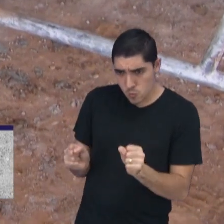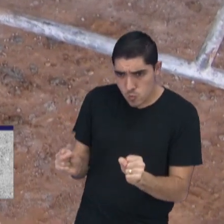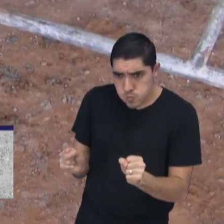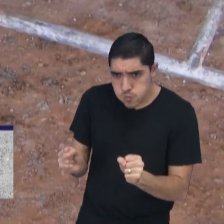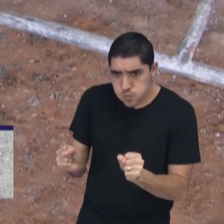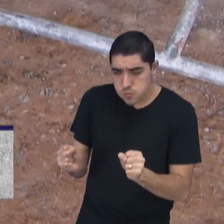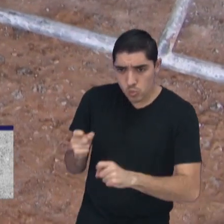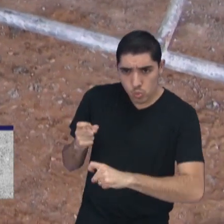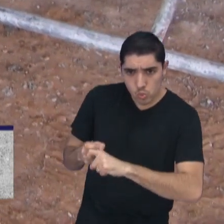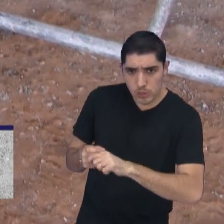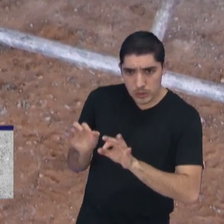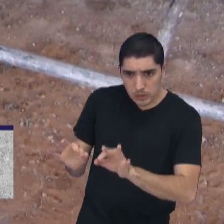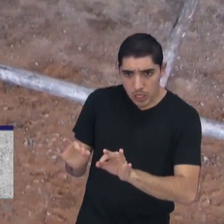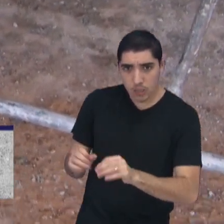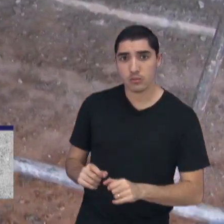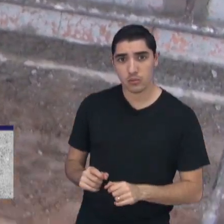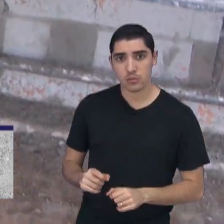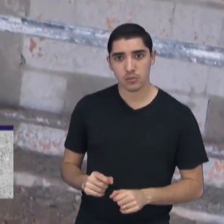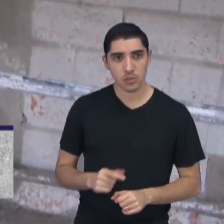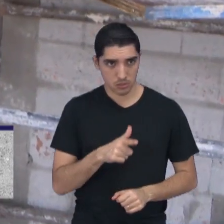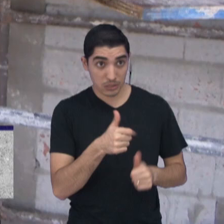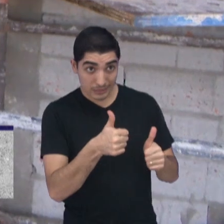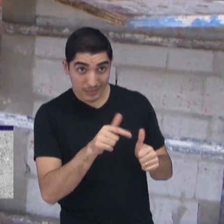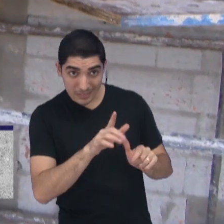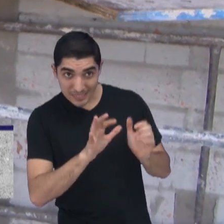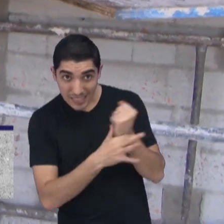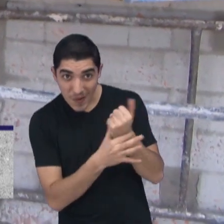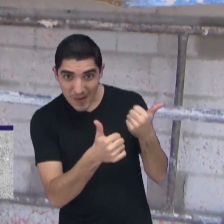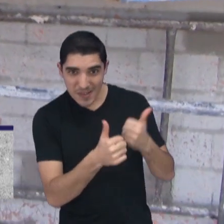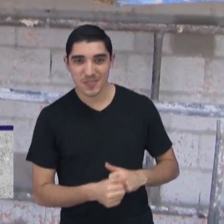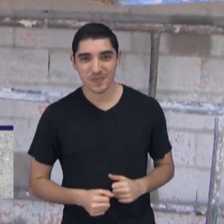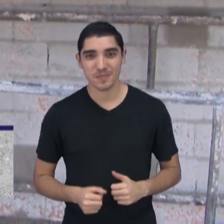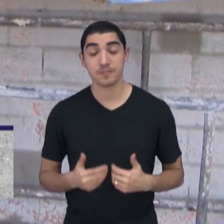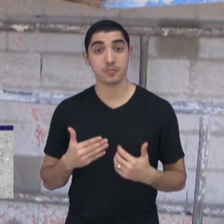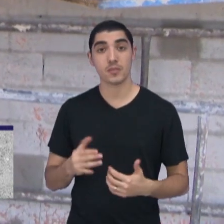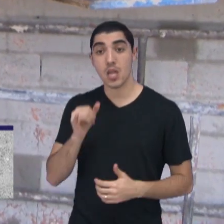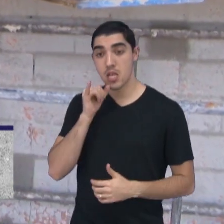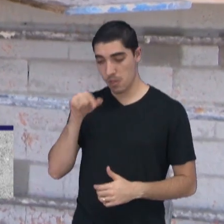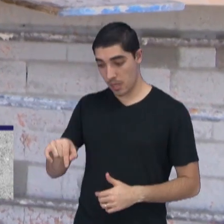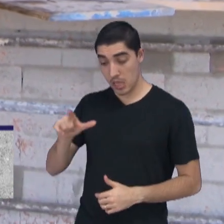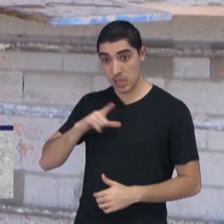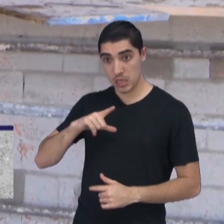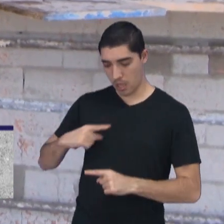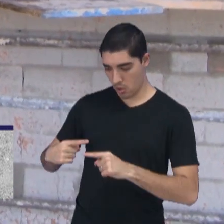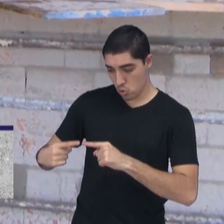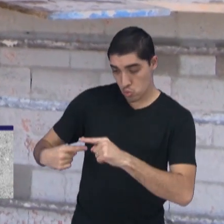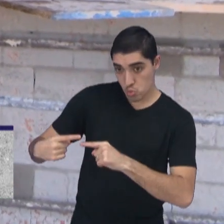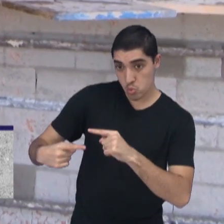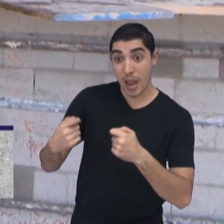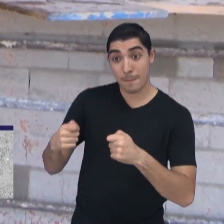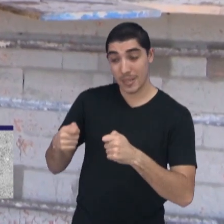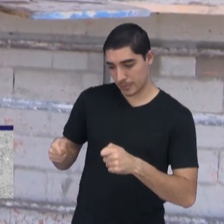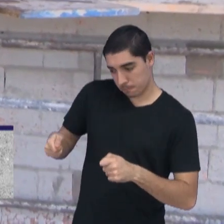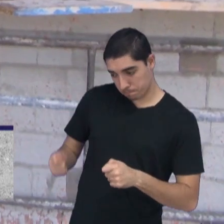Uhum. Né? Quando é um equipamento... Tá segura aí? Quando é um equipamento que andaime que tem rodinha, a rodinha tem que estar